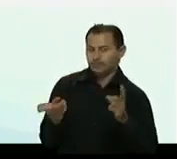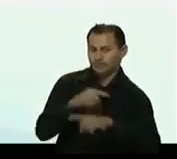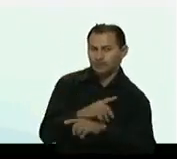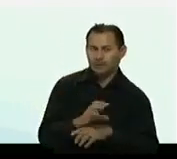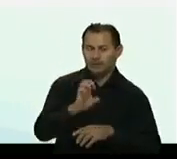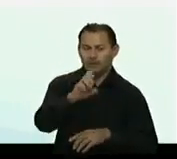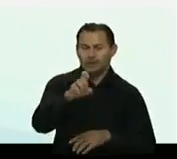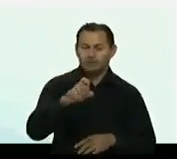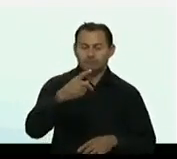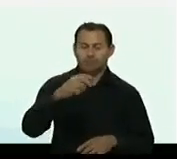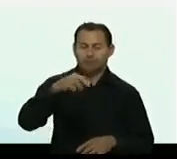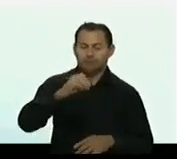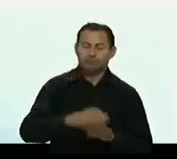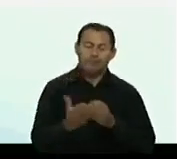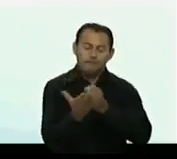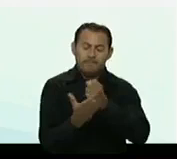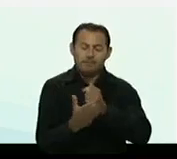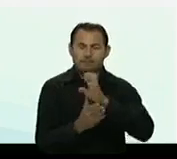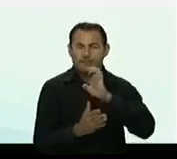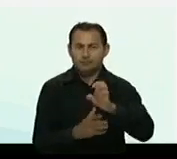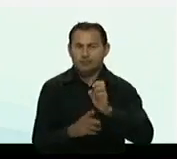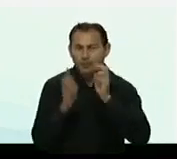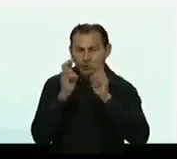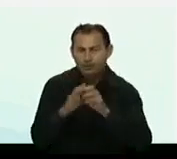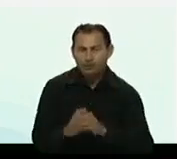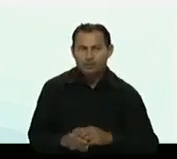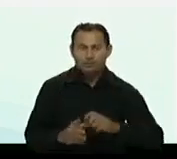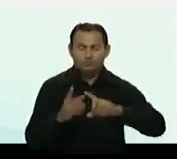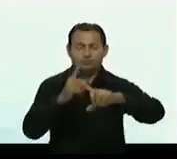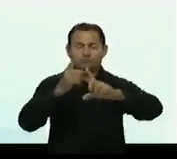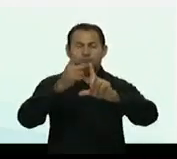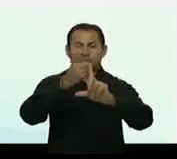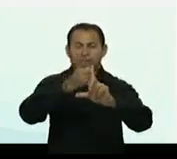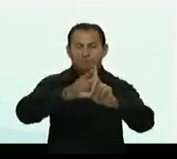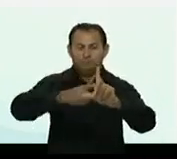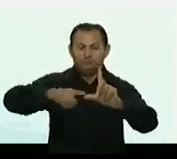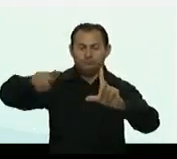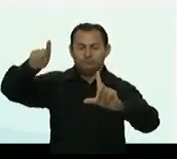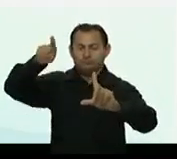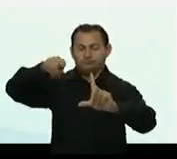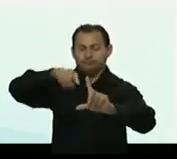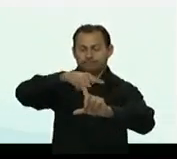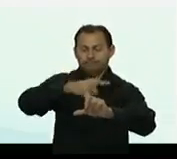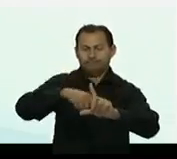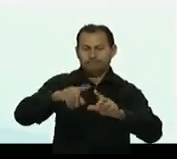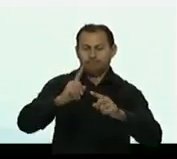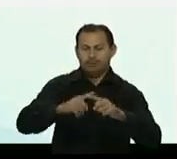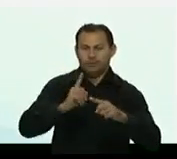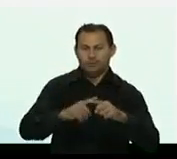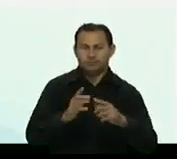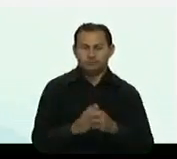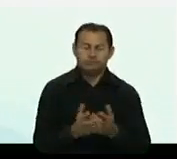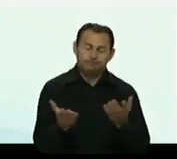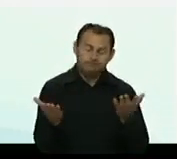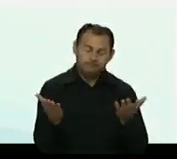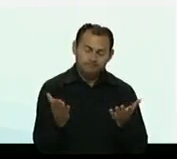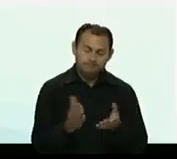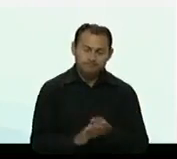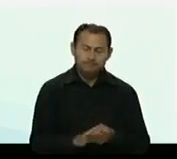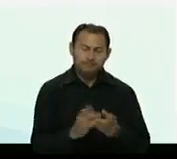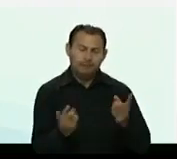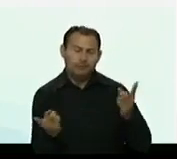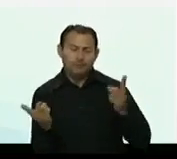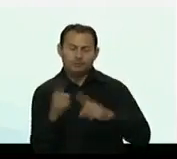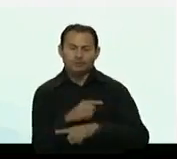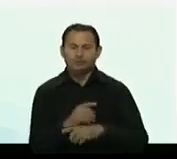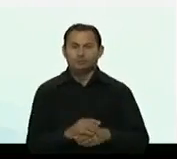exponencial com a base e. Veja aqui o eixo de simetria dela, porque ela acaba sendo